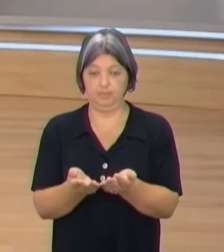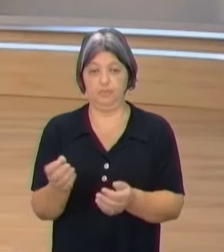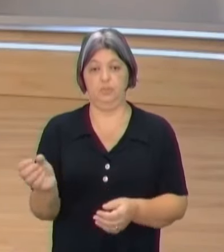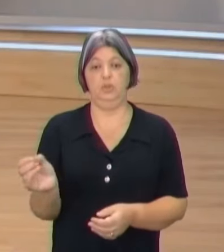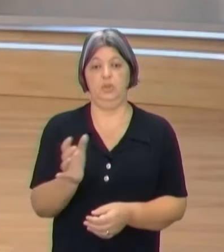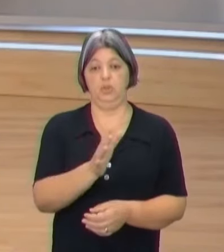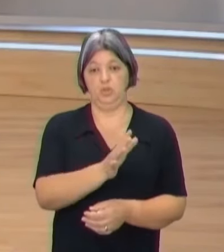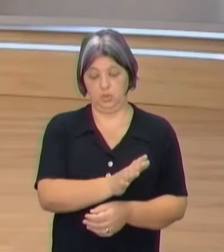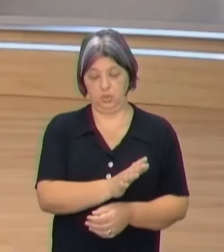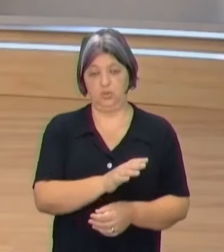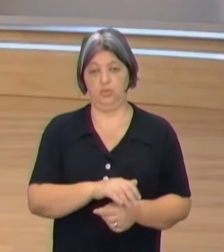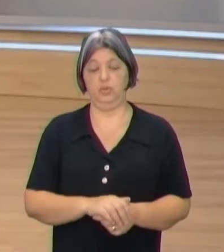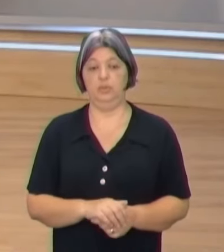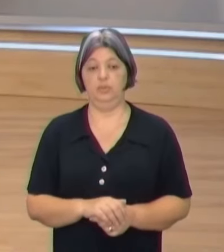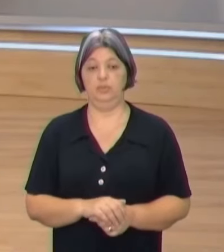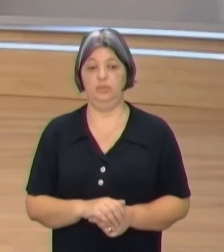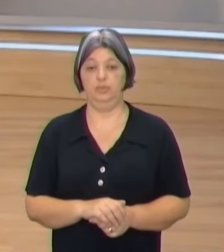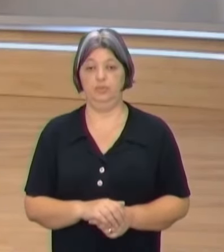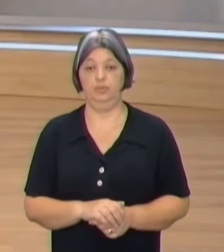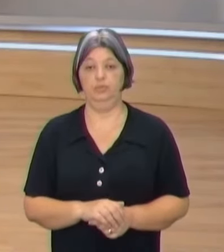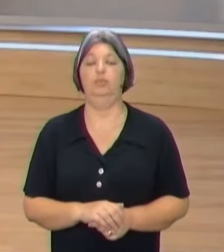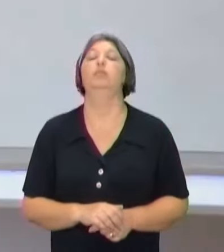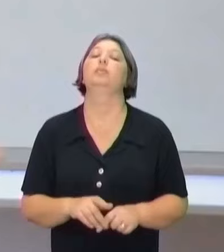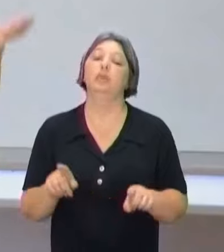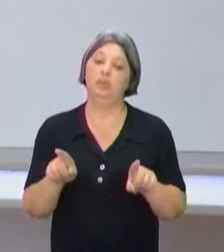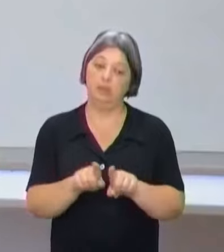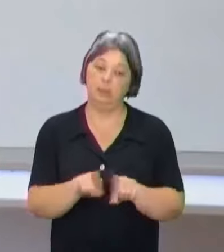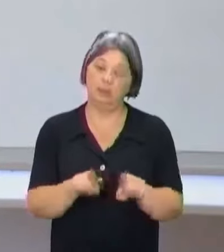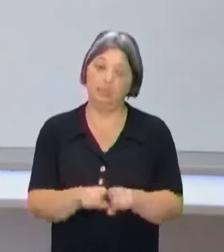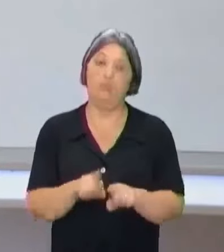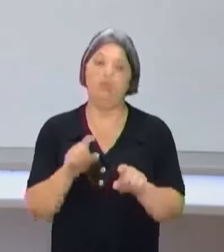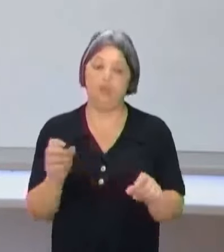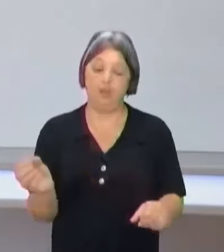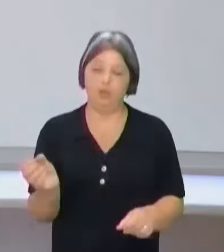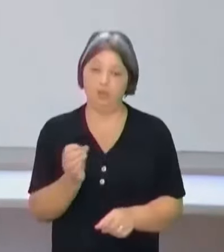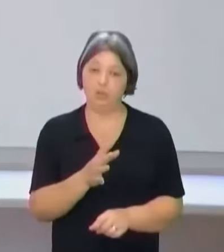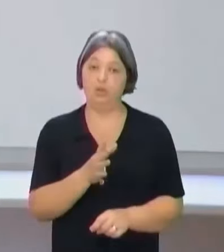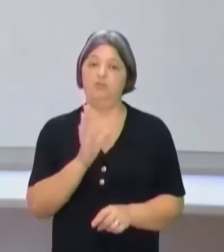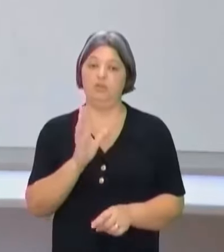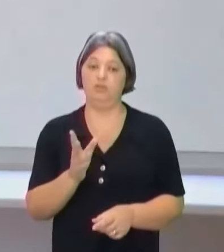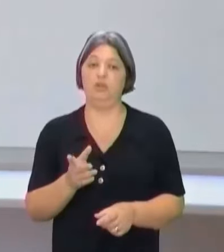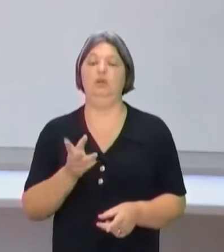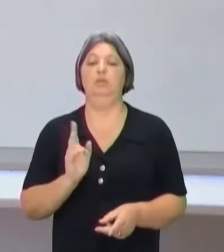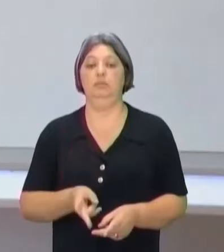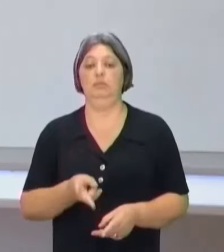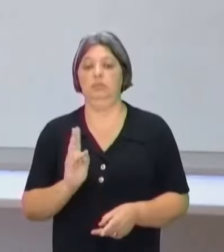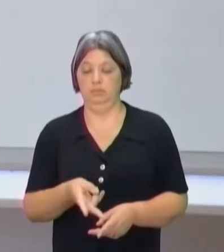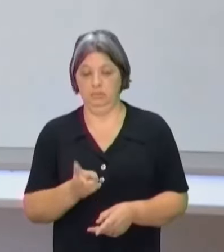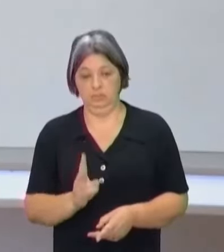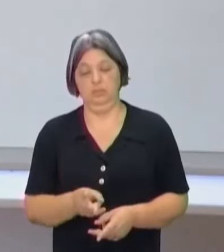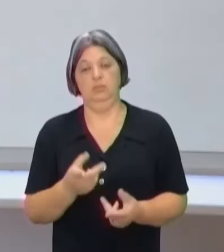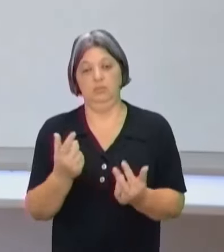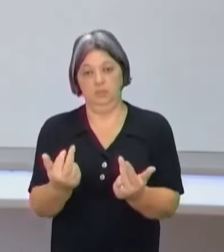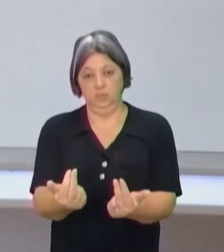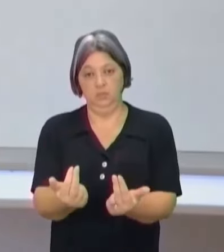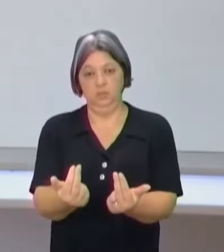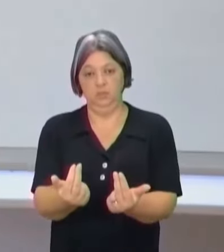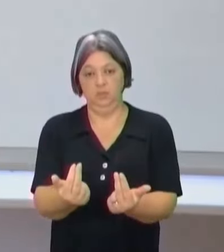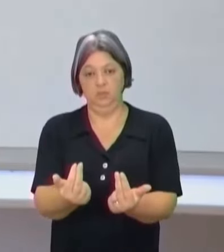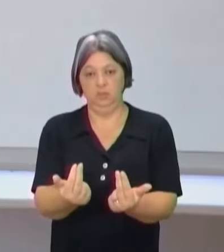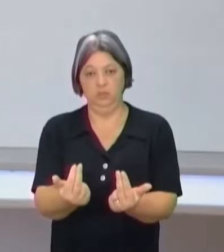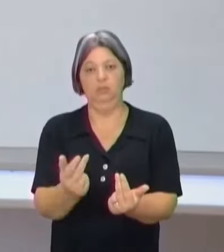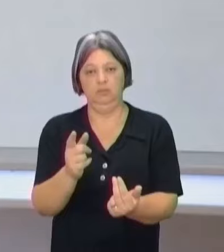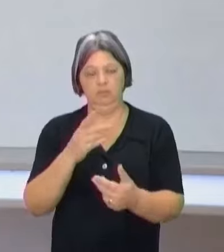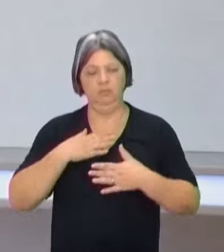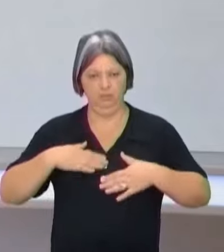novas quantidades, agora também serão constantes, porque a velocidade vai voltar a ficar igual. Essa